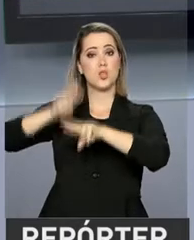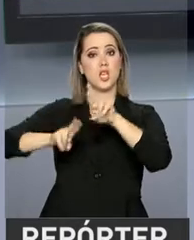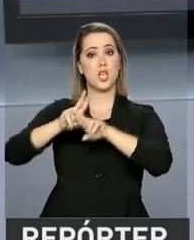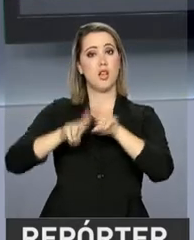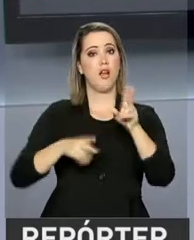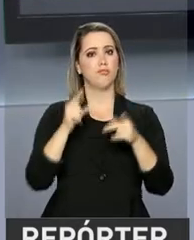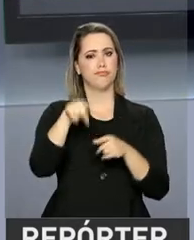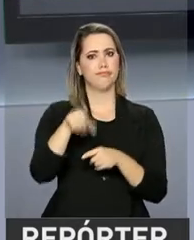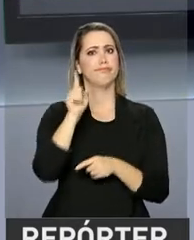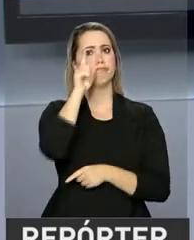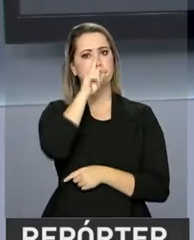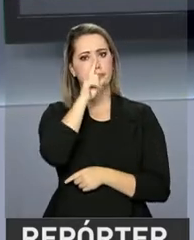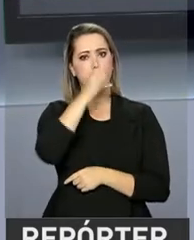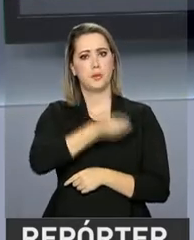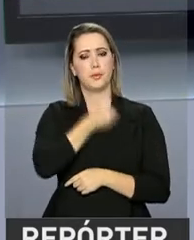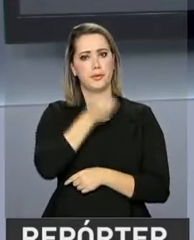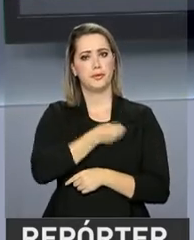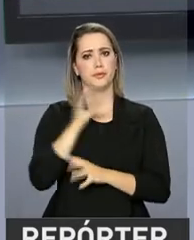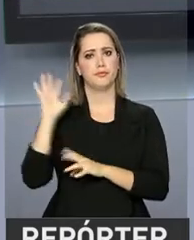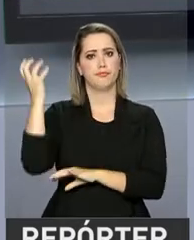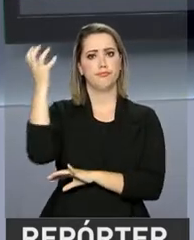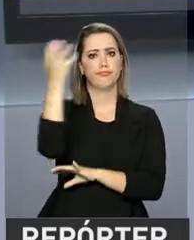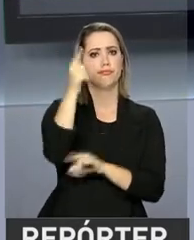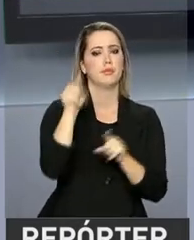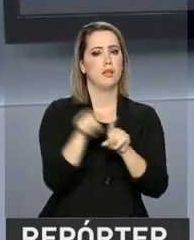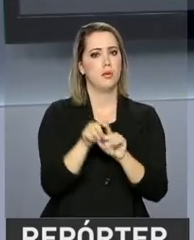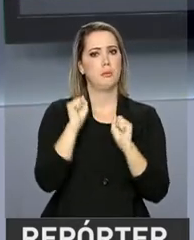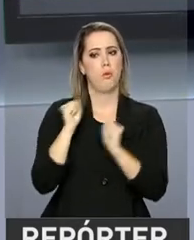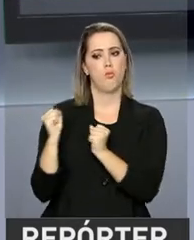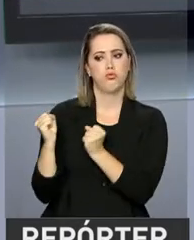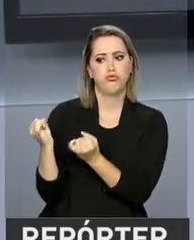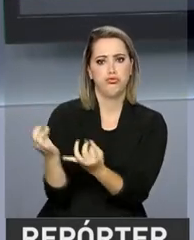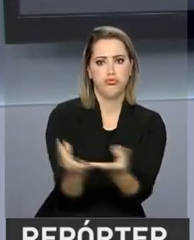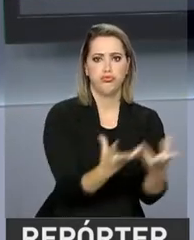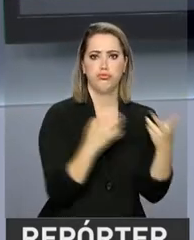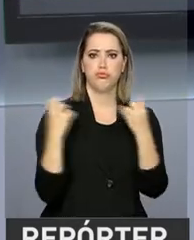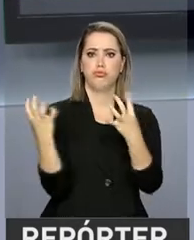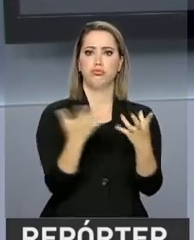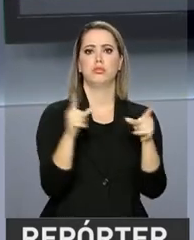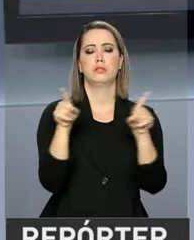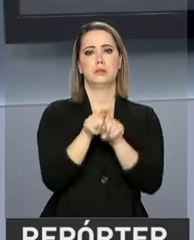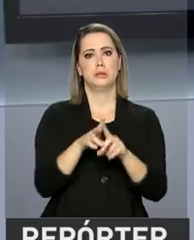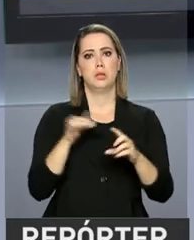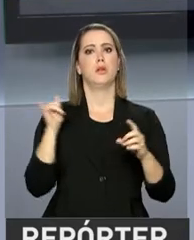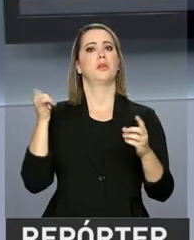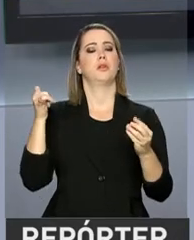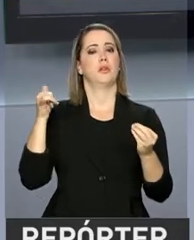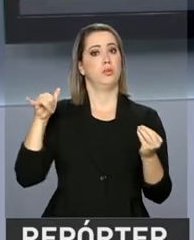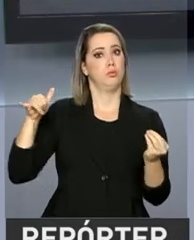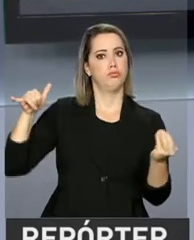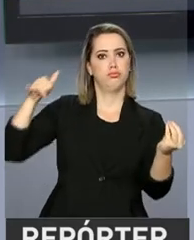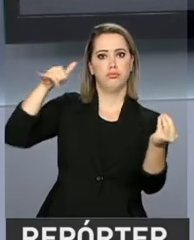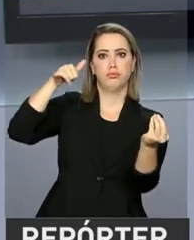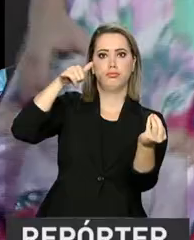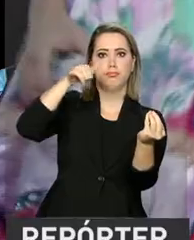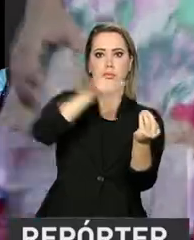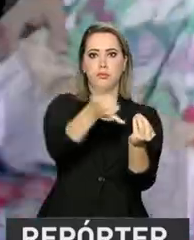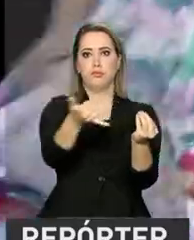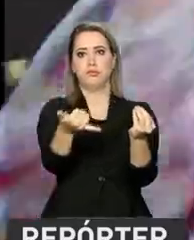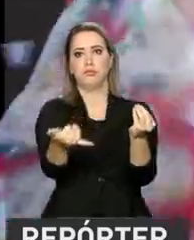um perigo para a vida e também para o meio ambiente eles podem causar grandes incêndios e até mesmo acidentes com aeronaves